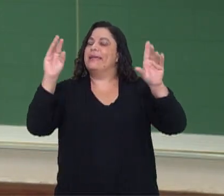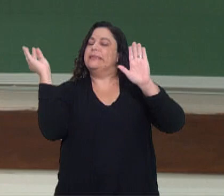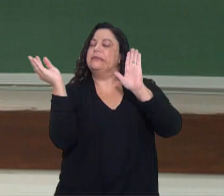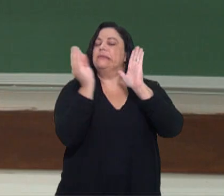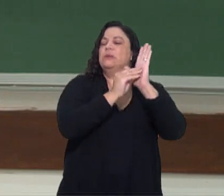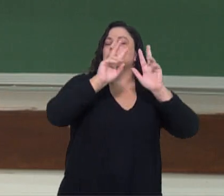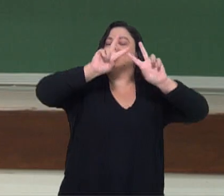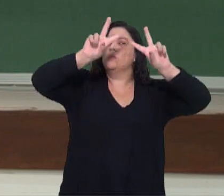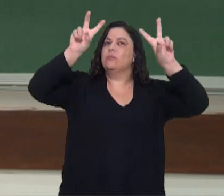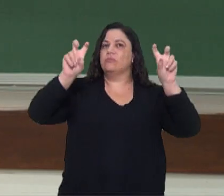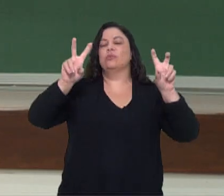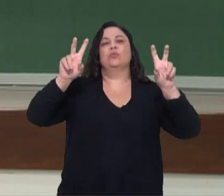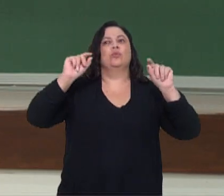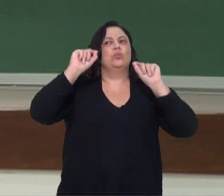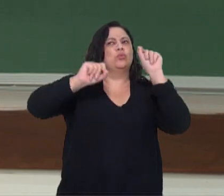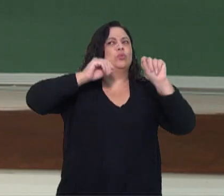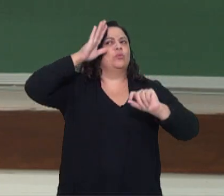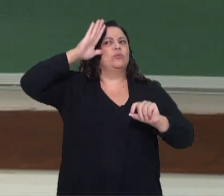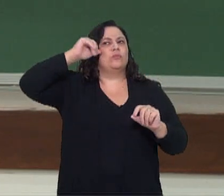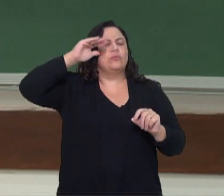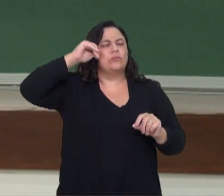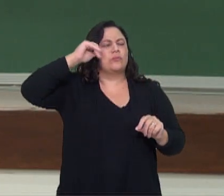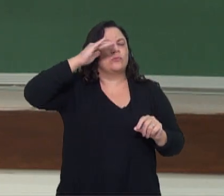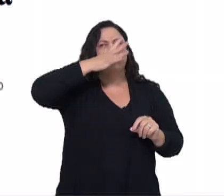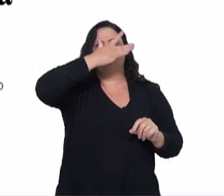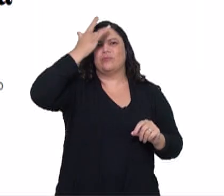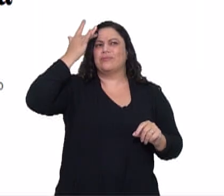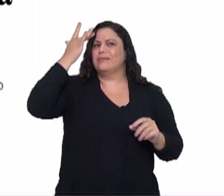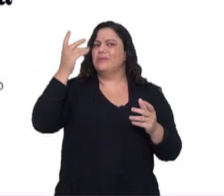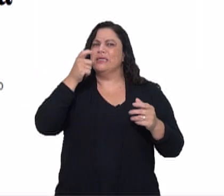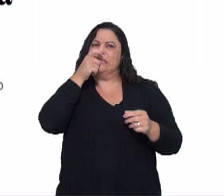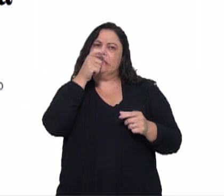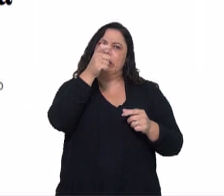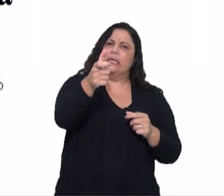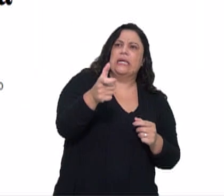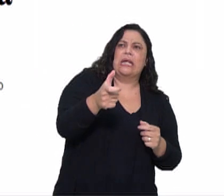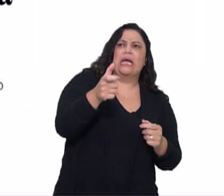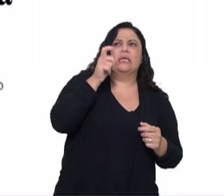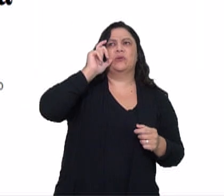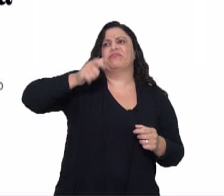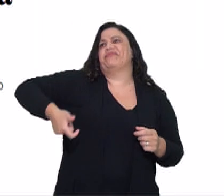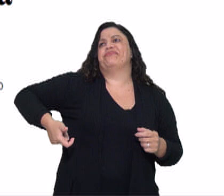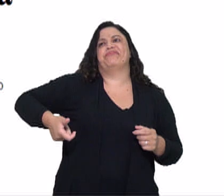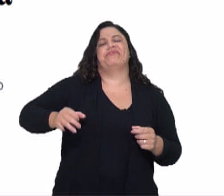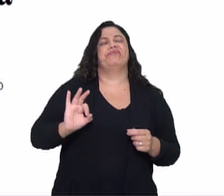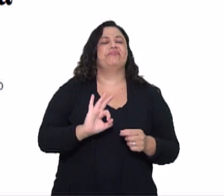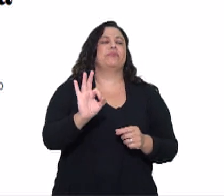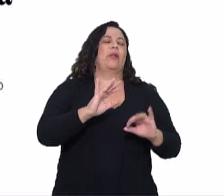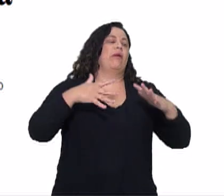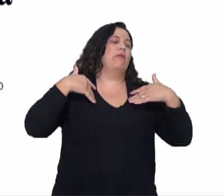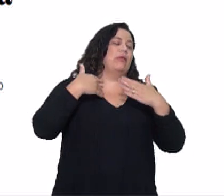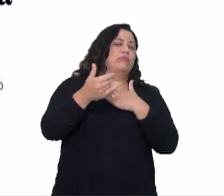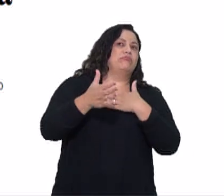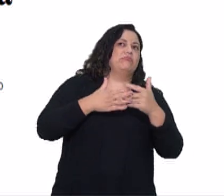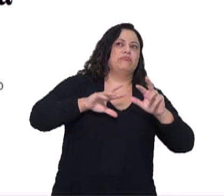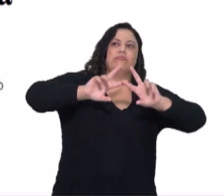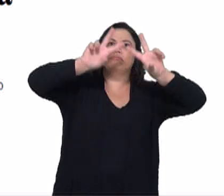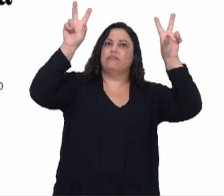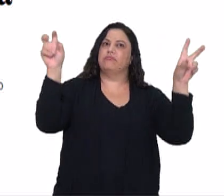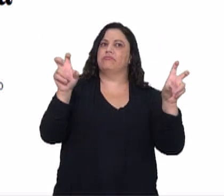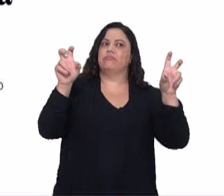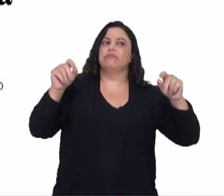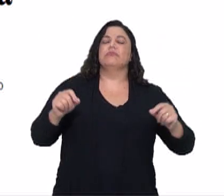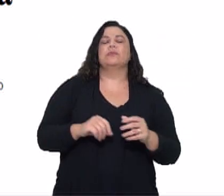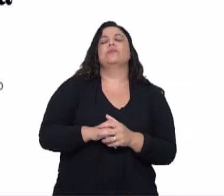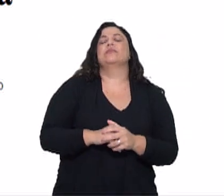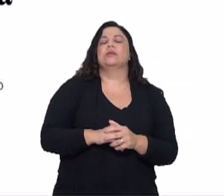interessa ou não de ler a notícia. O subtítulo. Então, o subtítulo é uma frase sem ponto